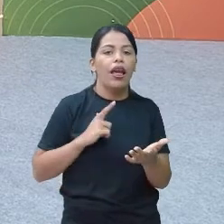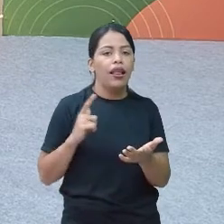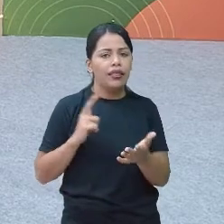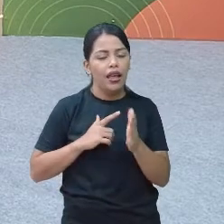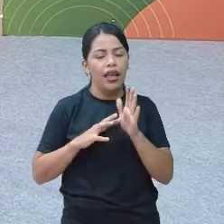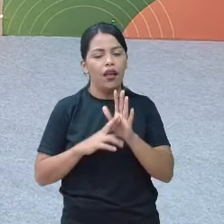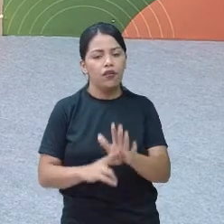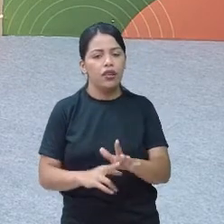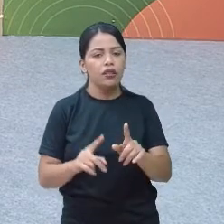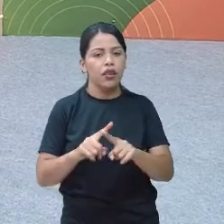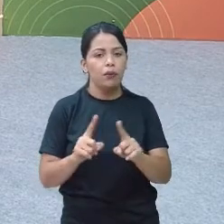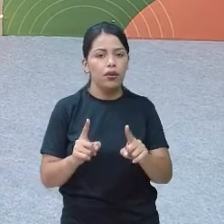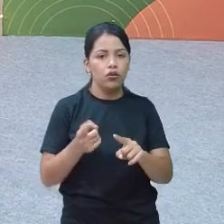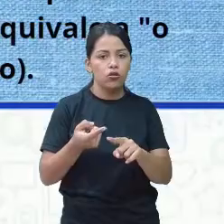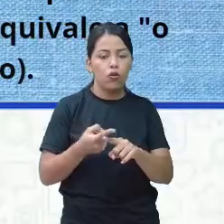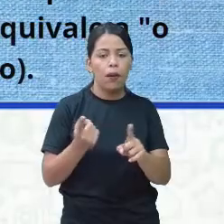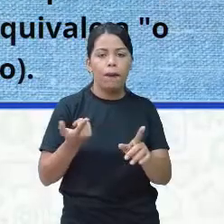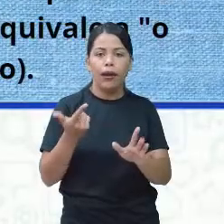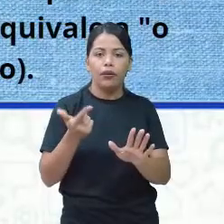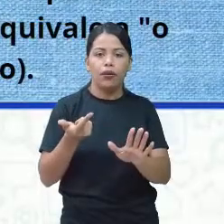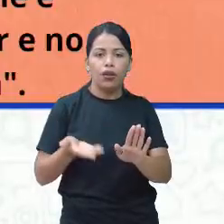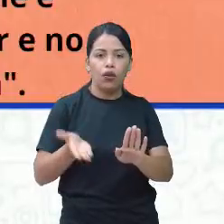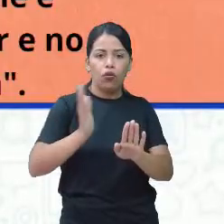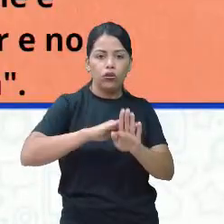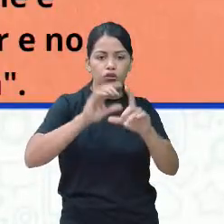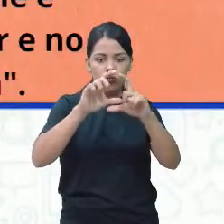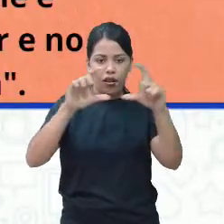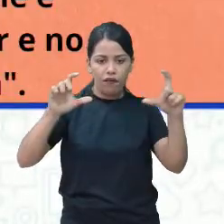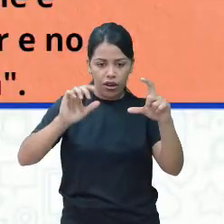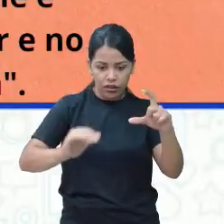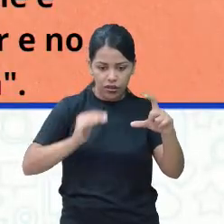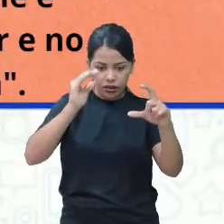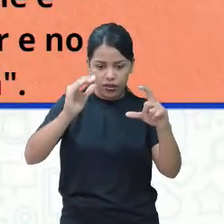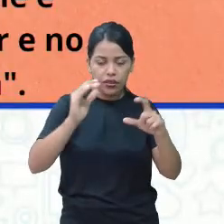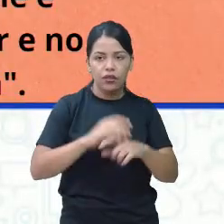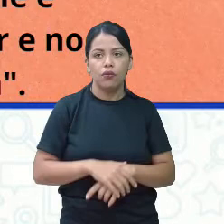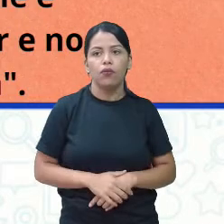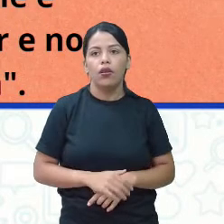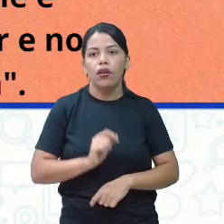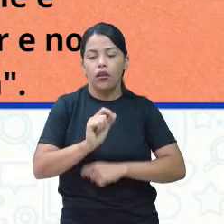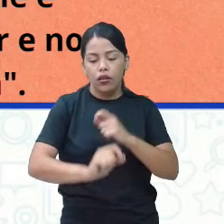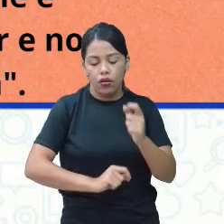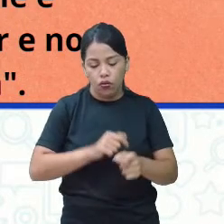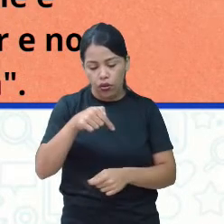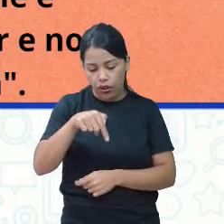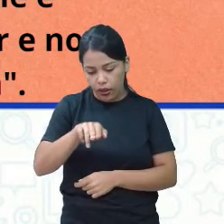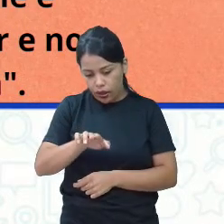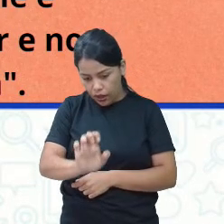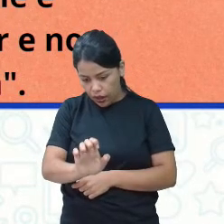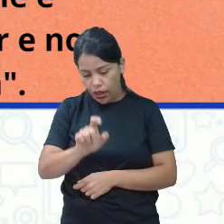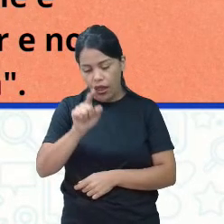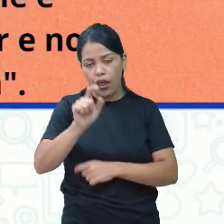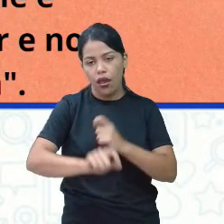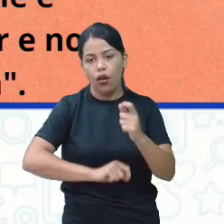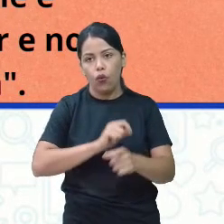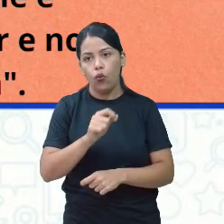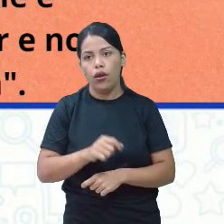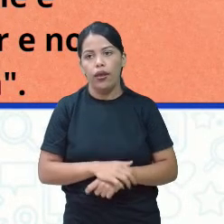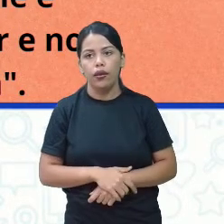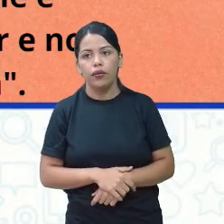no meu contexto, não aparece na minha frase. O que? O que ele vai ser